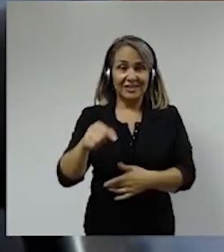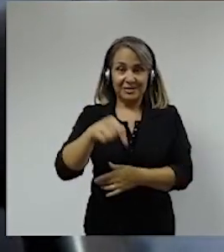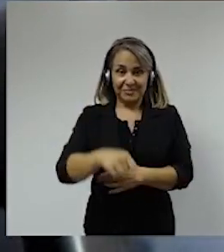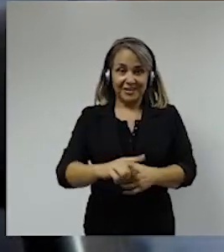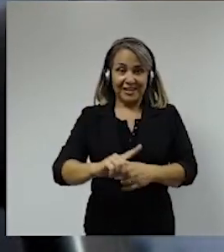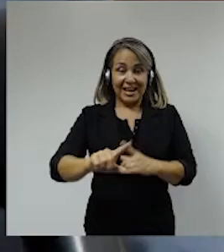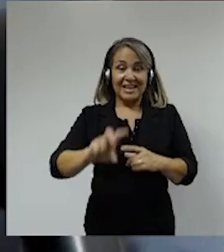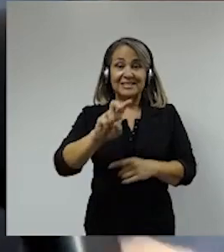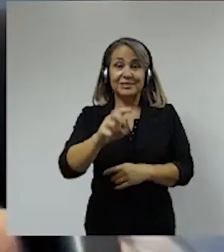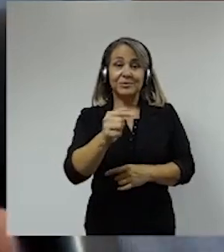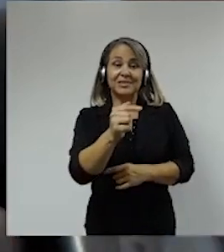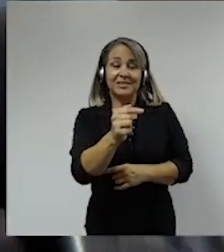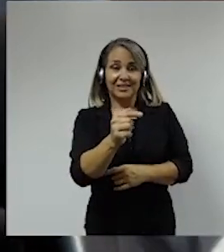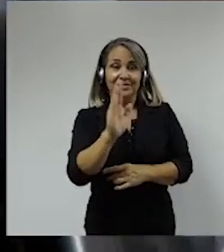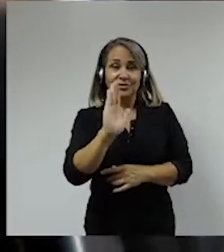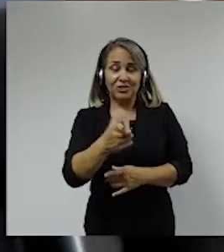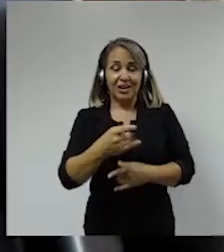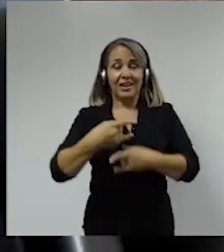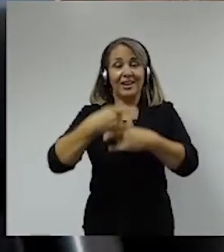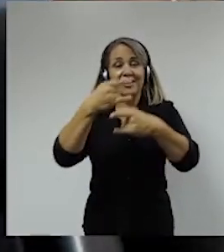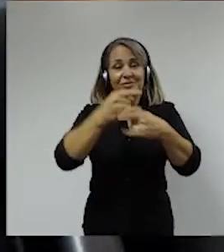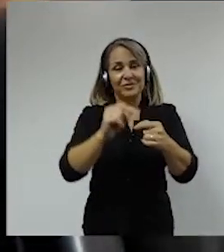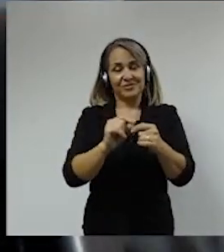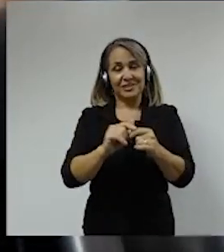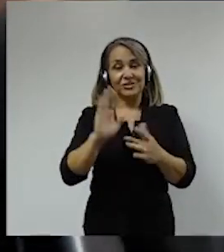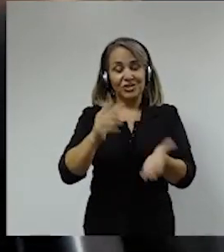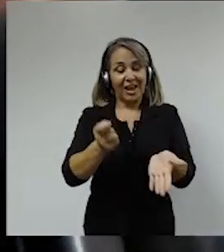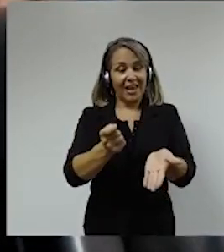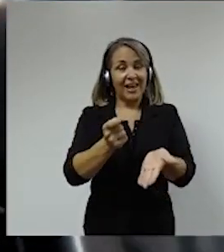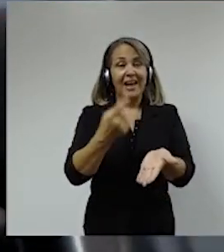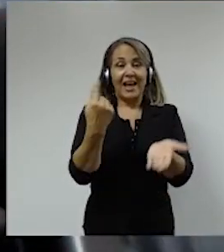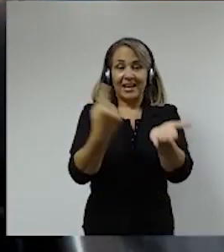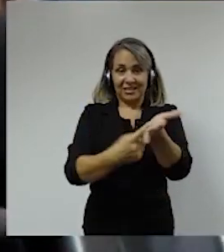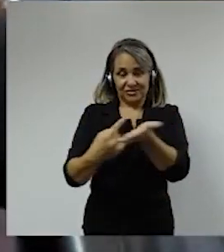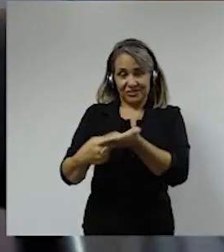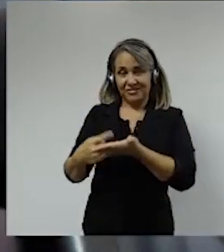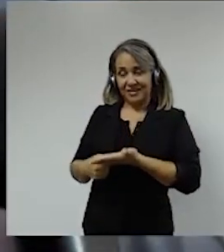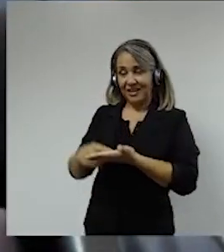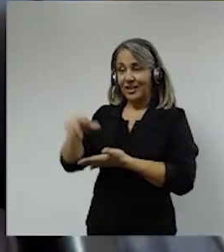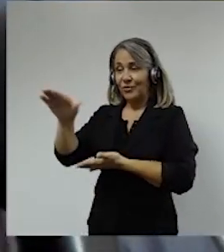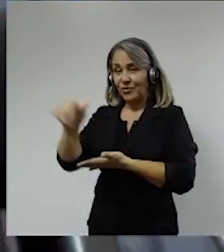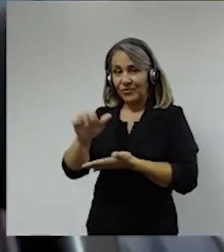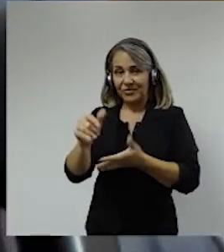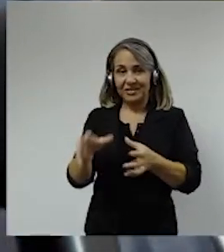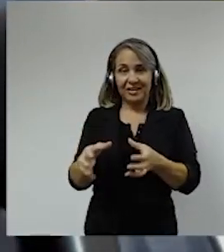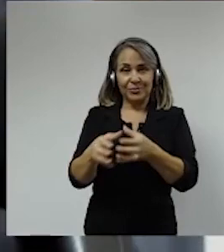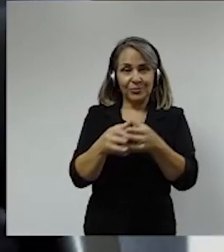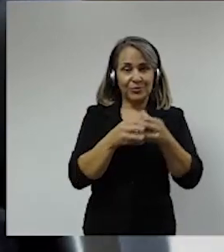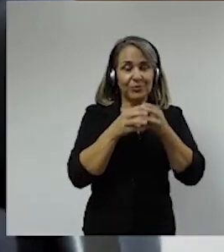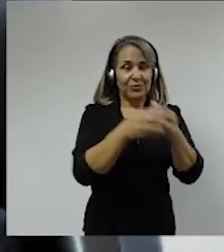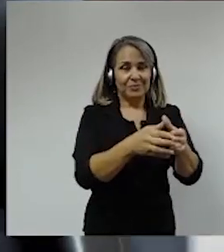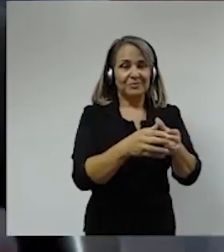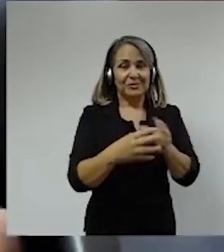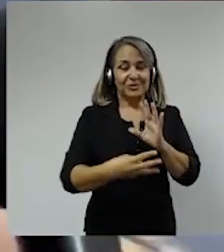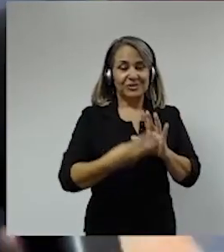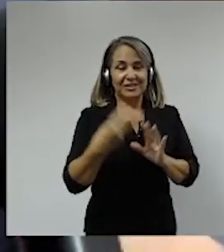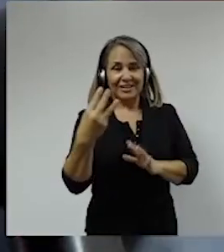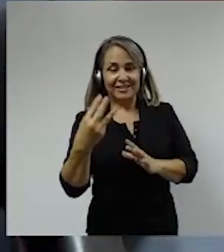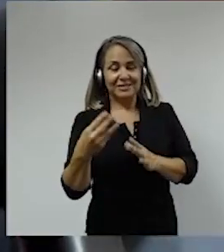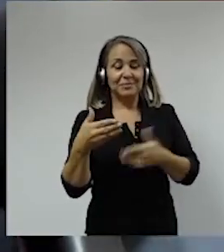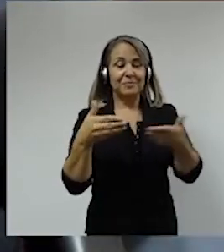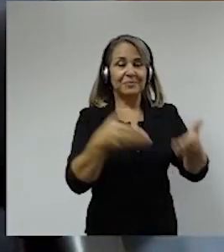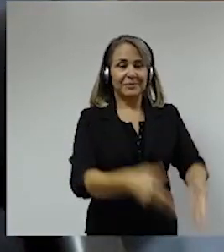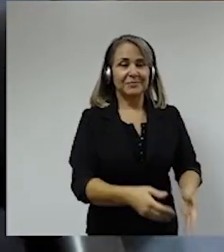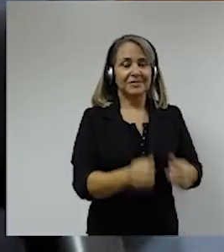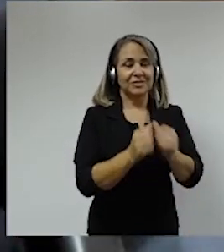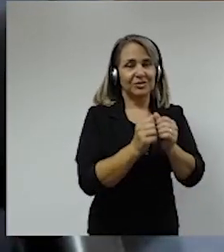é 57. E eu já agendei, eu já convoquei esse trio aqui para depois participar